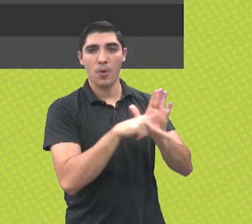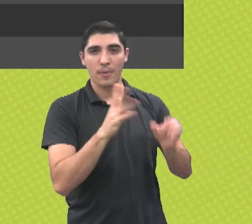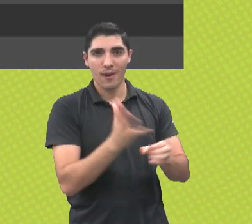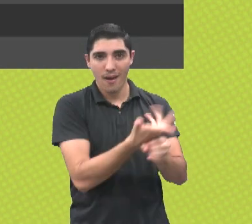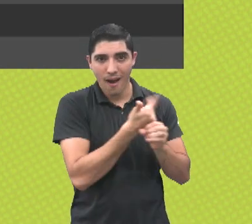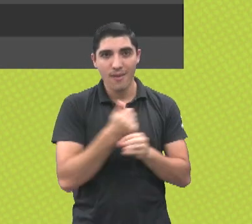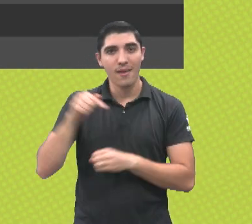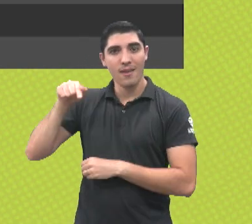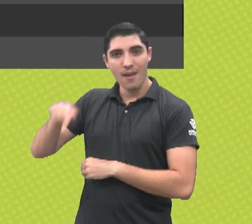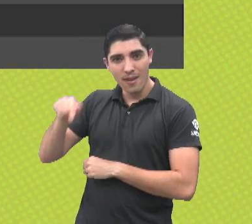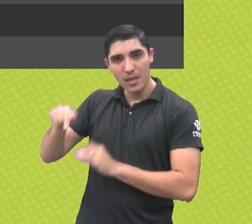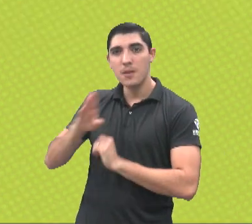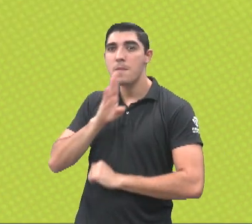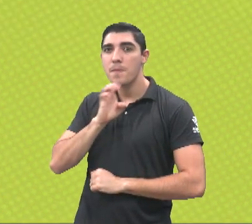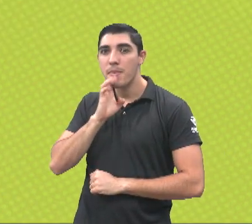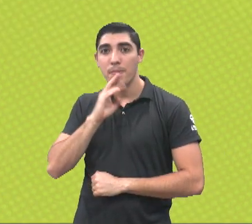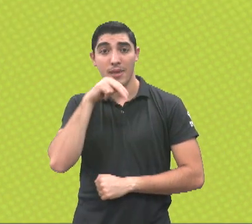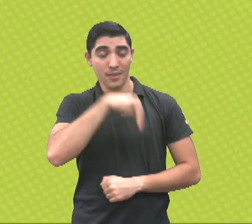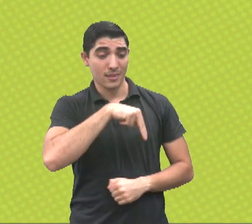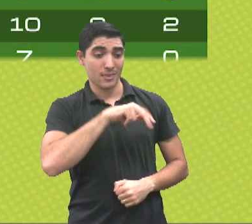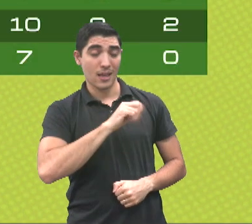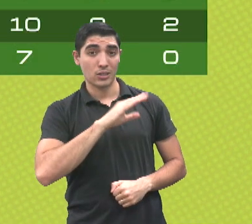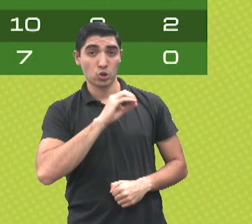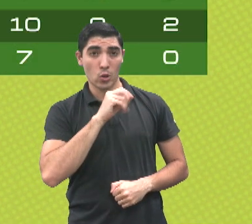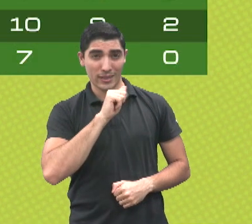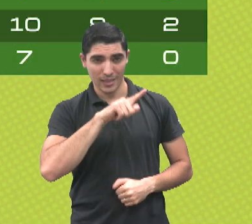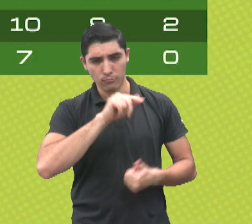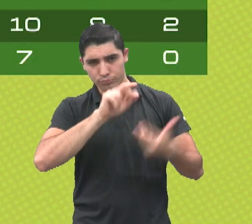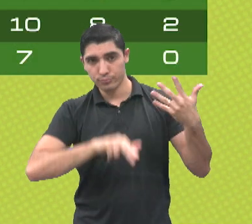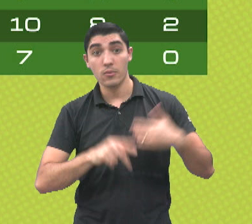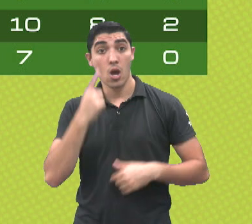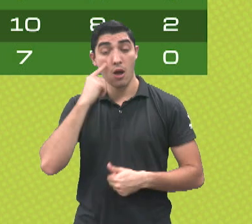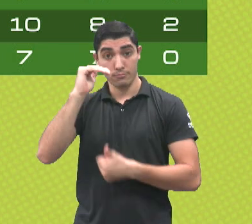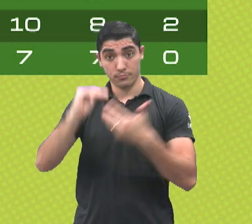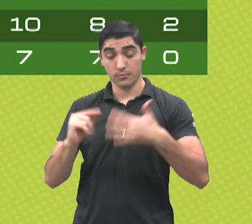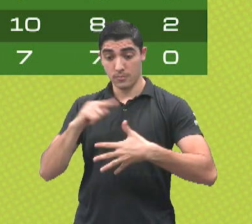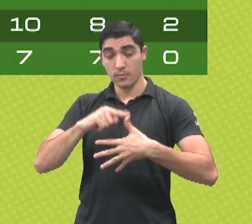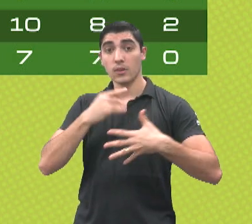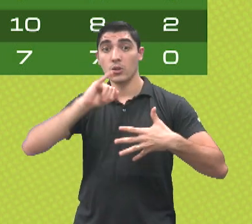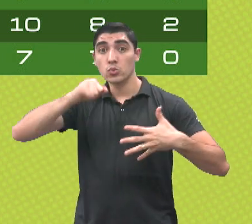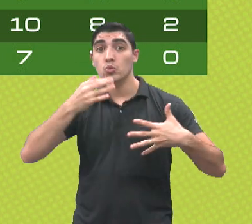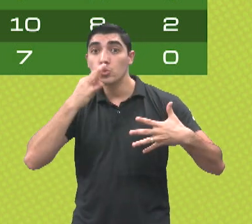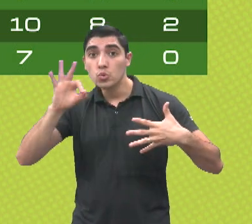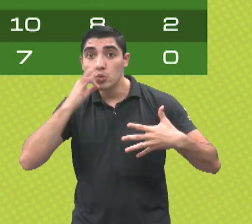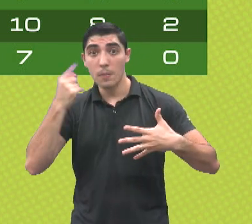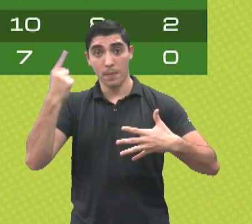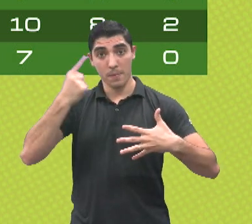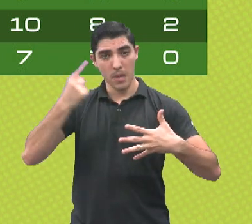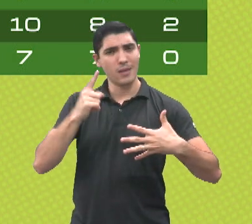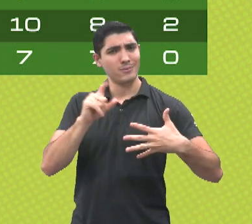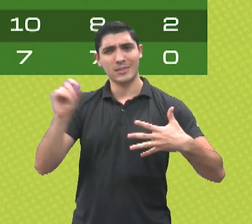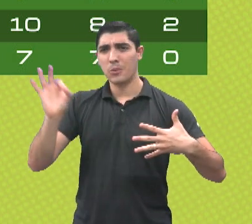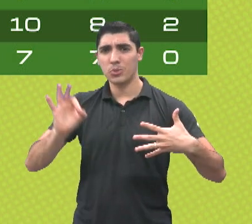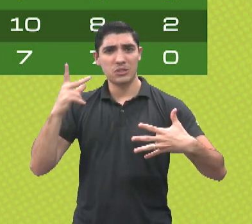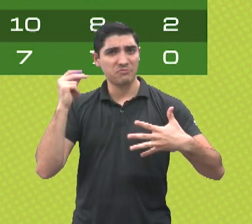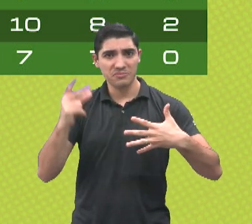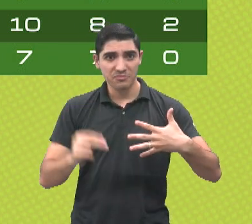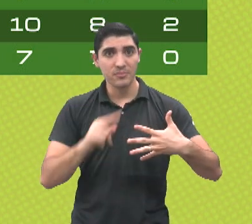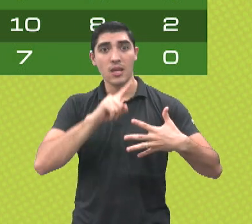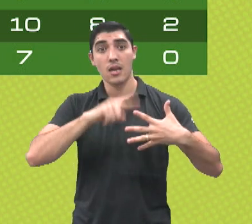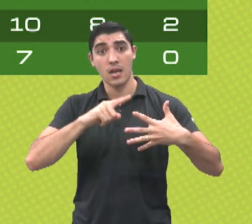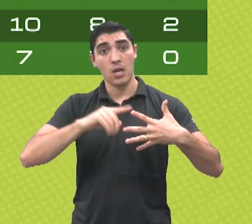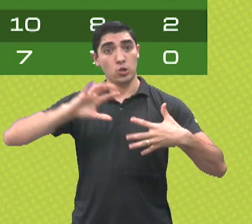Vossa em São Caetano e Araçatuba. Classificação mostra o seguinte: Paulista líder 100% de aproveitamento nesta Série A4, seguido pelo